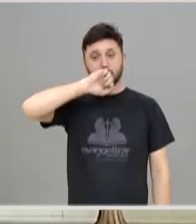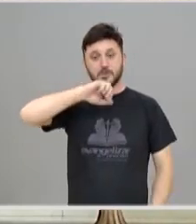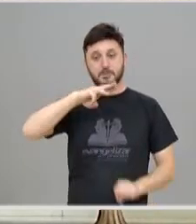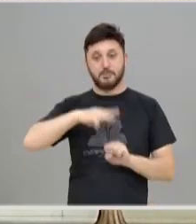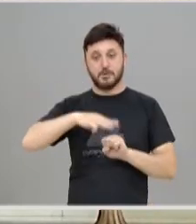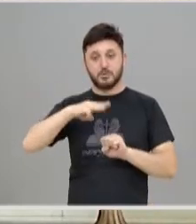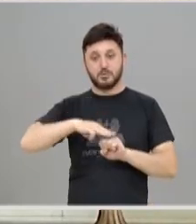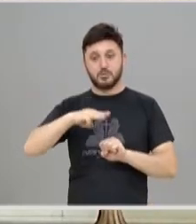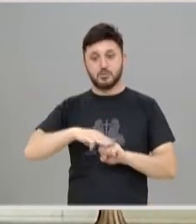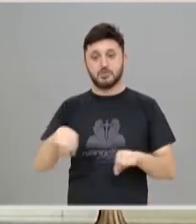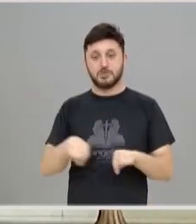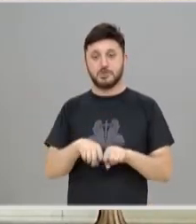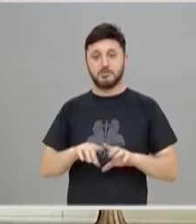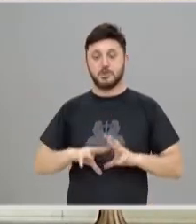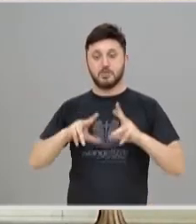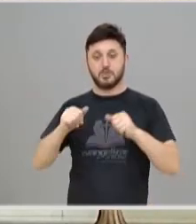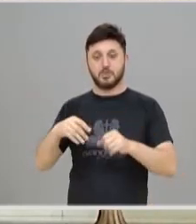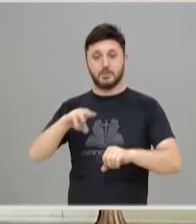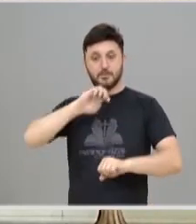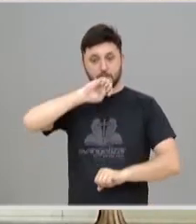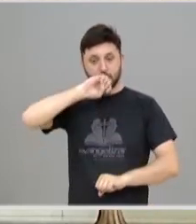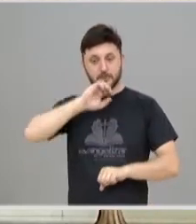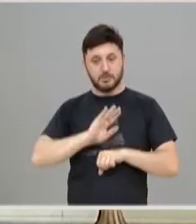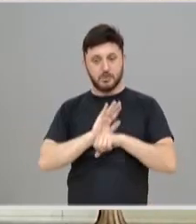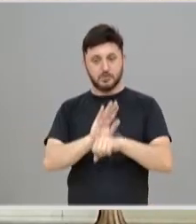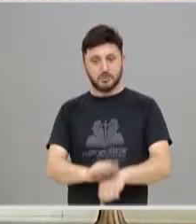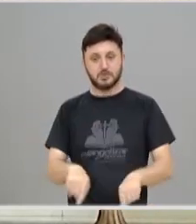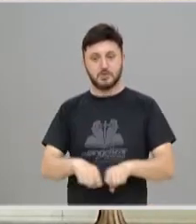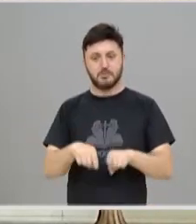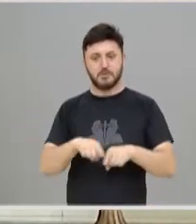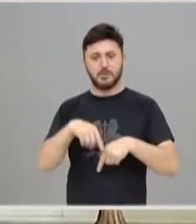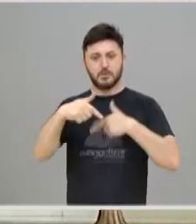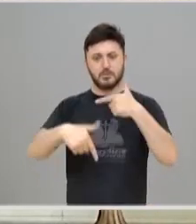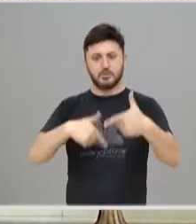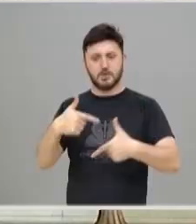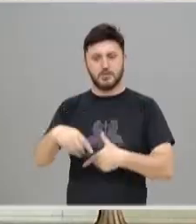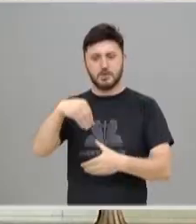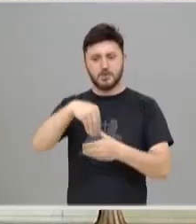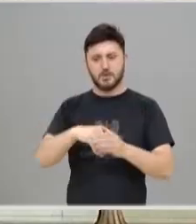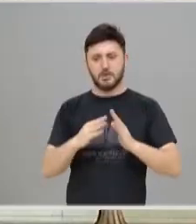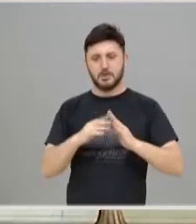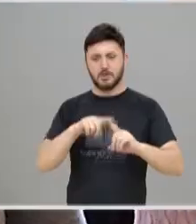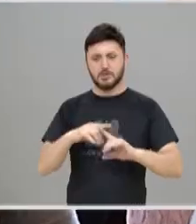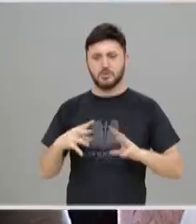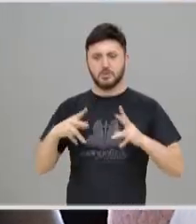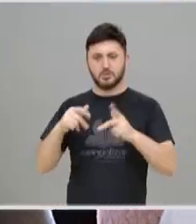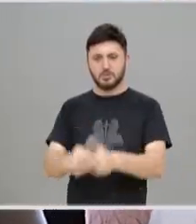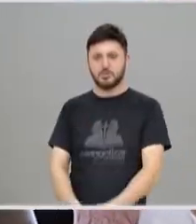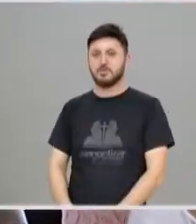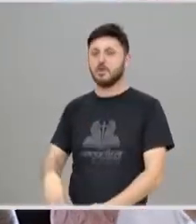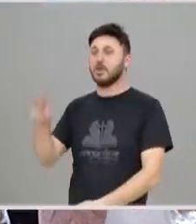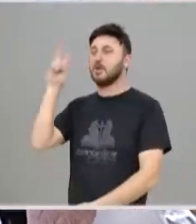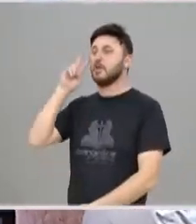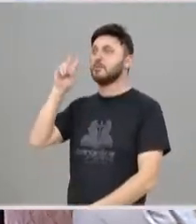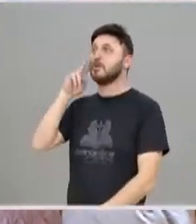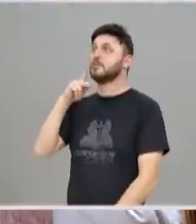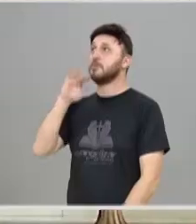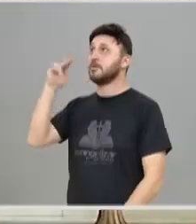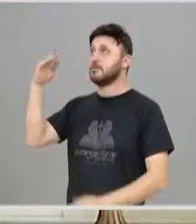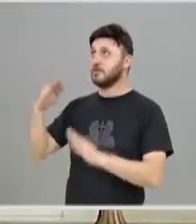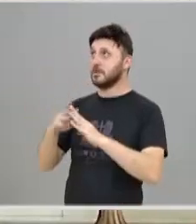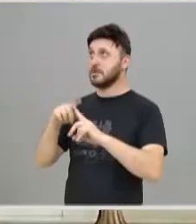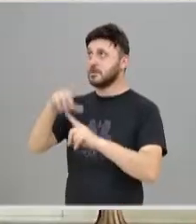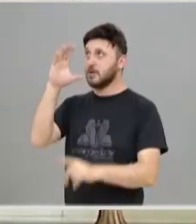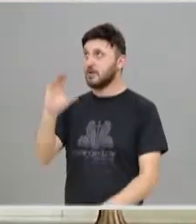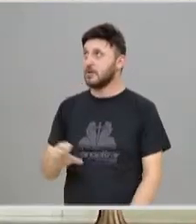arcebispo José Antônio Peruzzi, seus auxiliares e todos os ministros do vosso povo. Lembrai-vos, ó Pai, da vossa